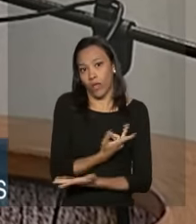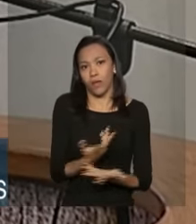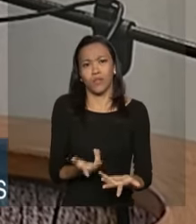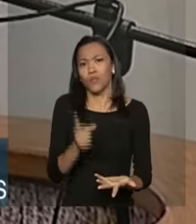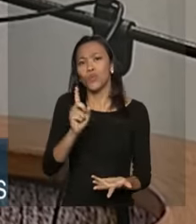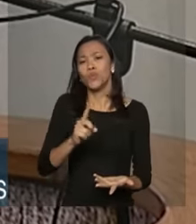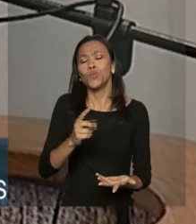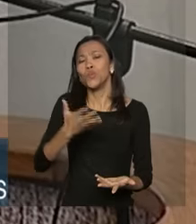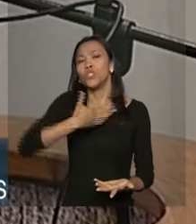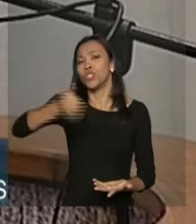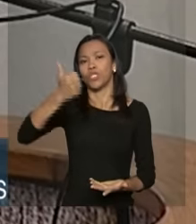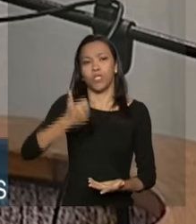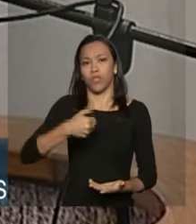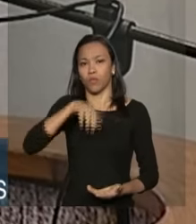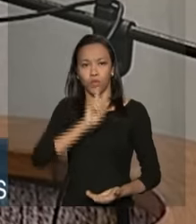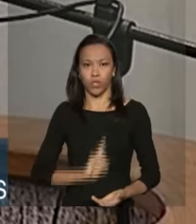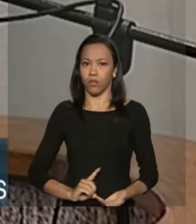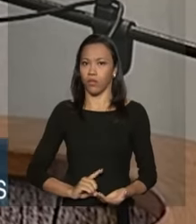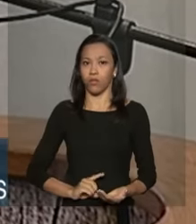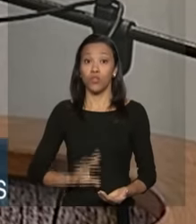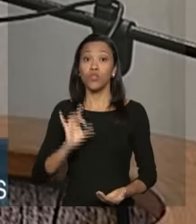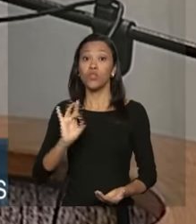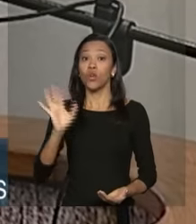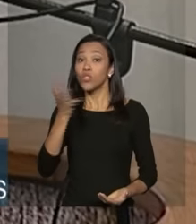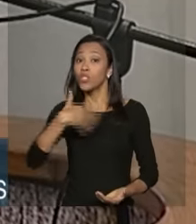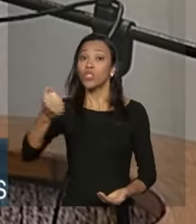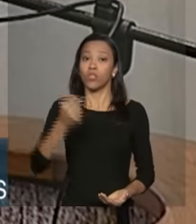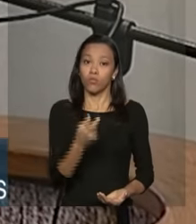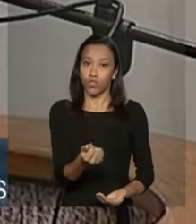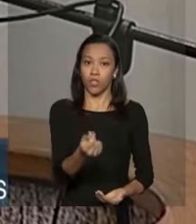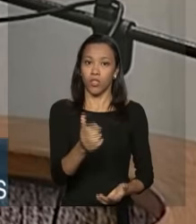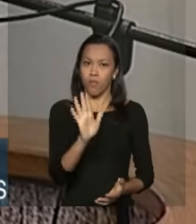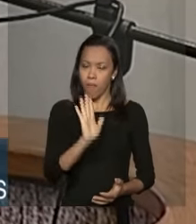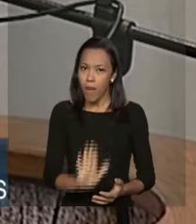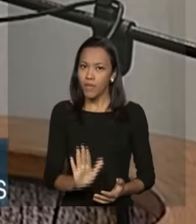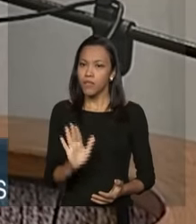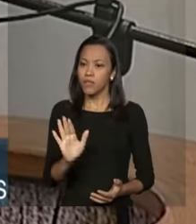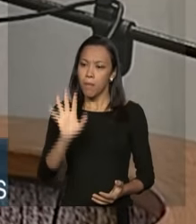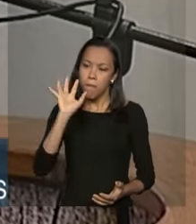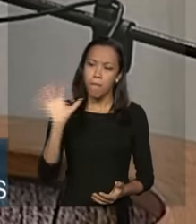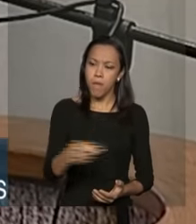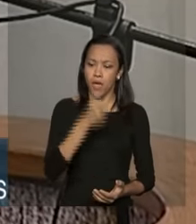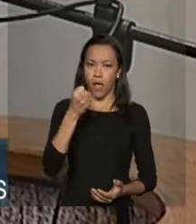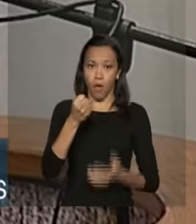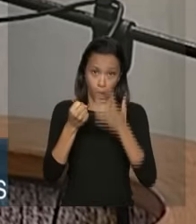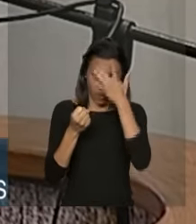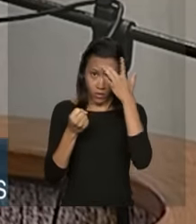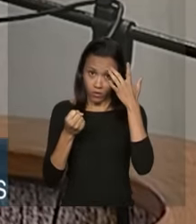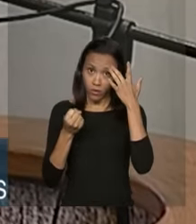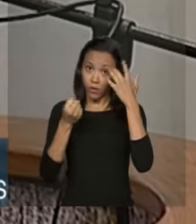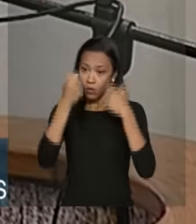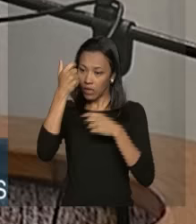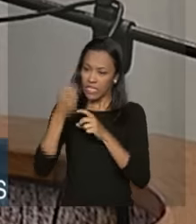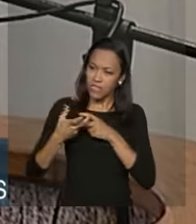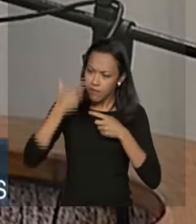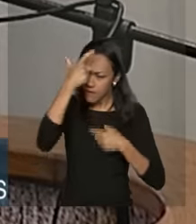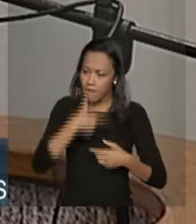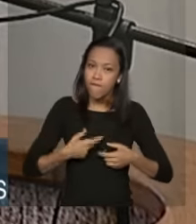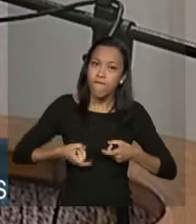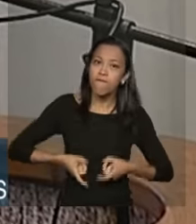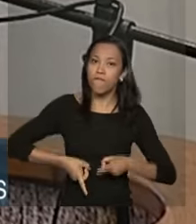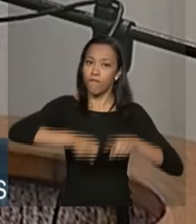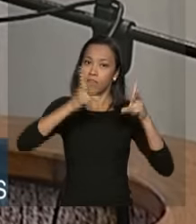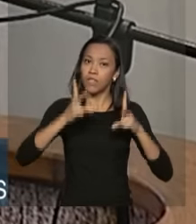tiram a dignidade só tirar o dinheiro mas o tráfico de pessoas é baseado na pérdida da dignidade da